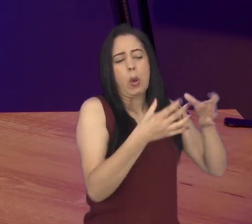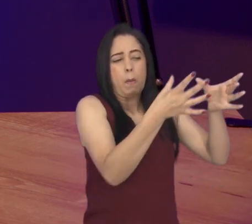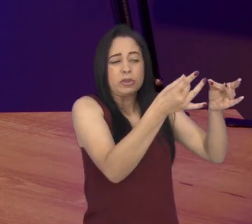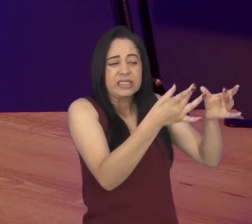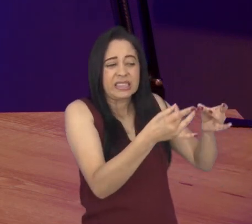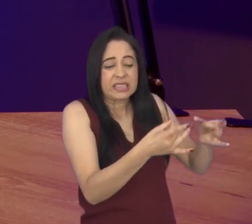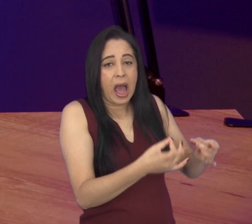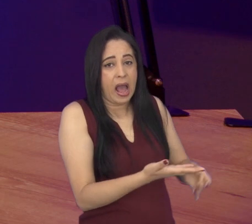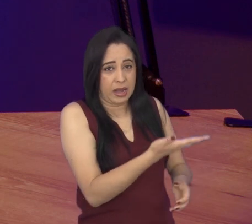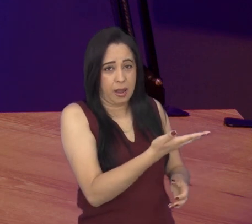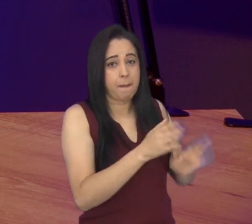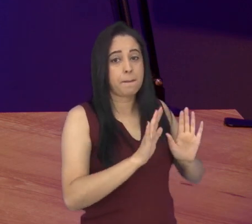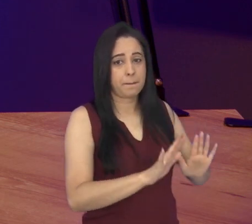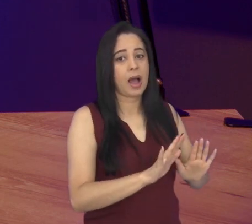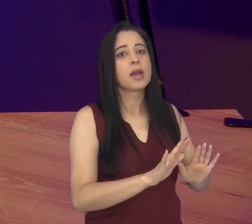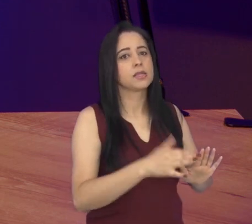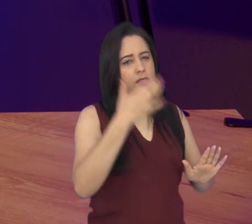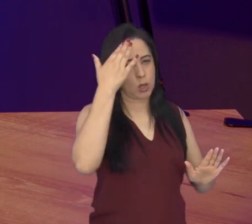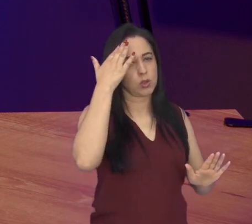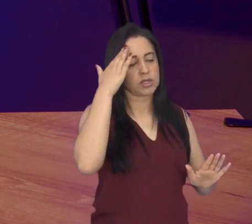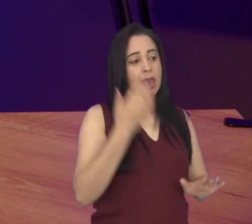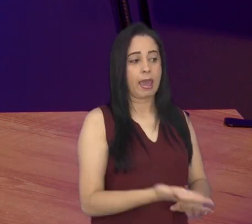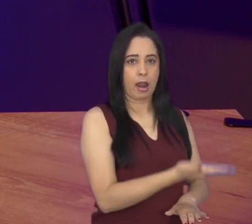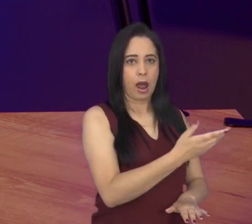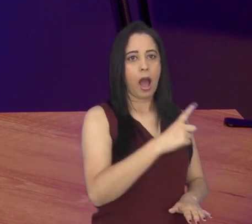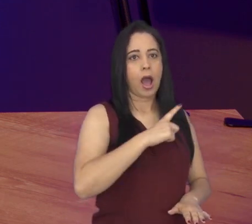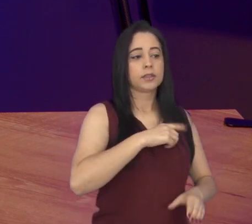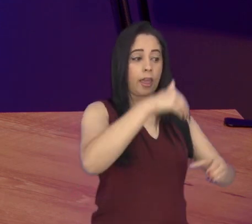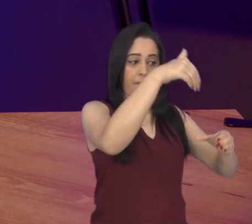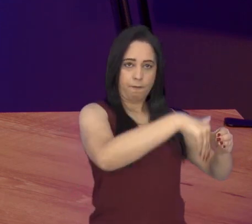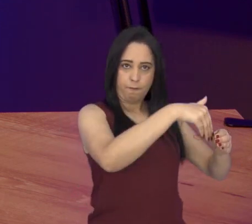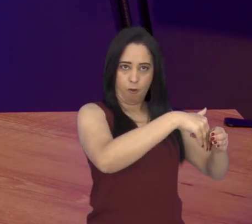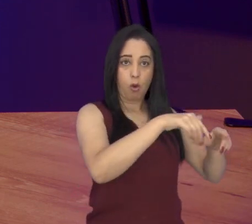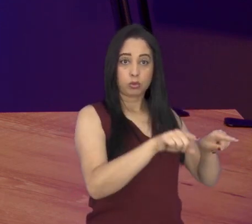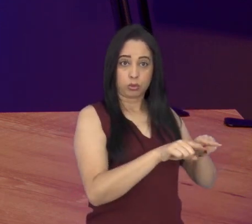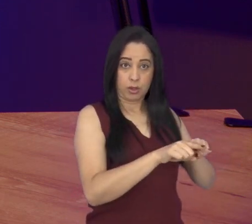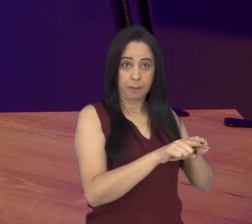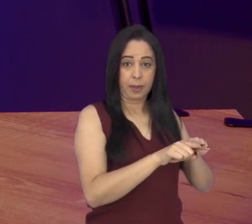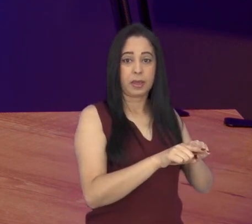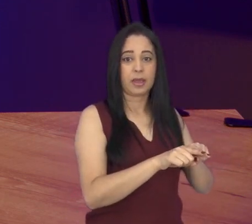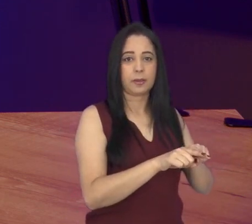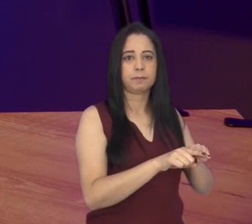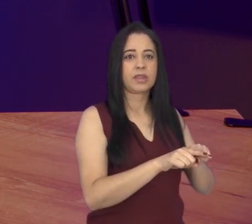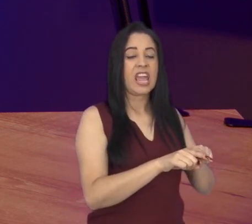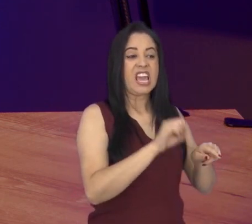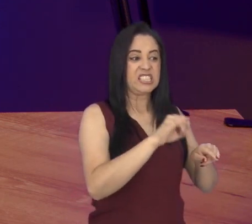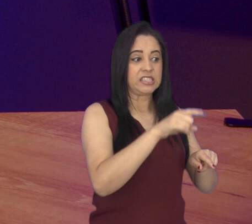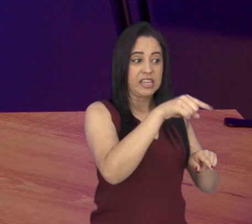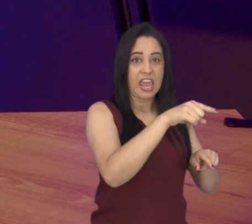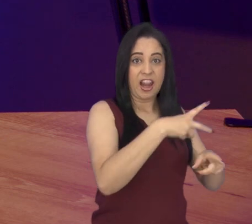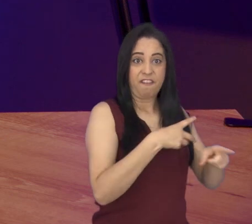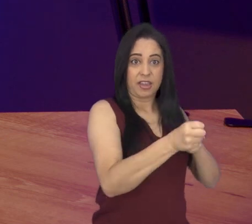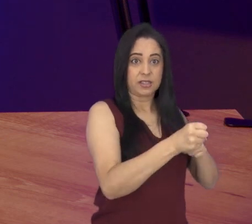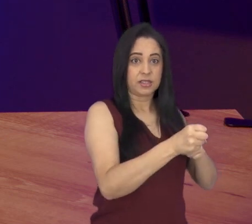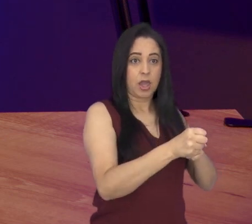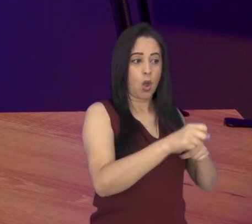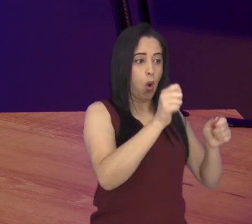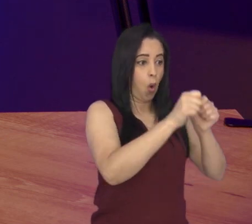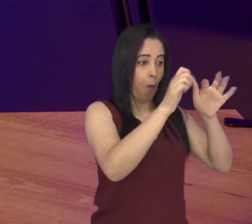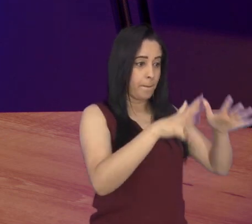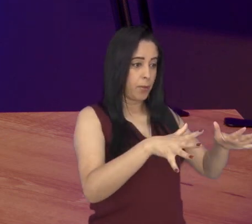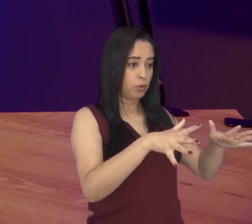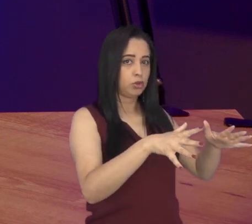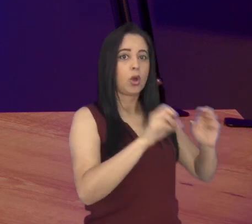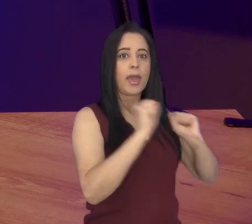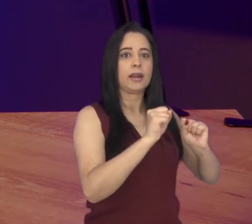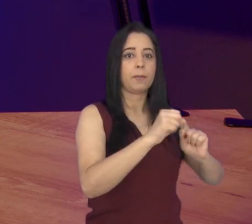não tem muitos detalhes de como funciona, mas a gente sabe também que existe uma eleição. E daí, na verdade, o bruxo ele pode